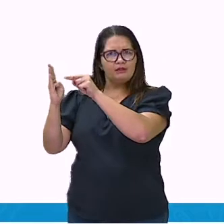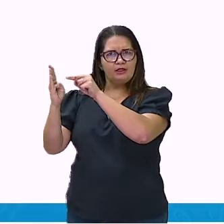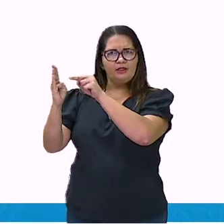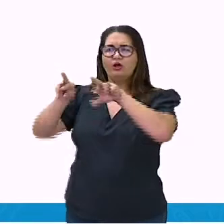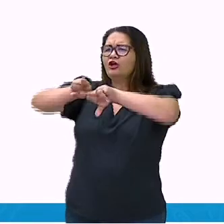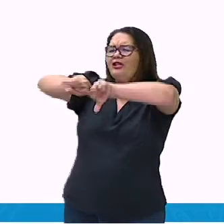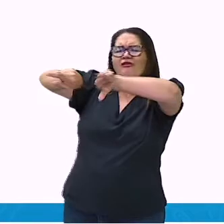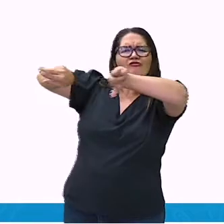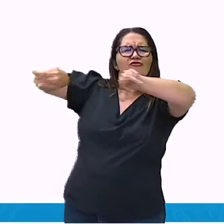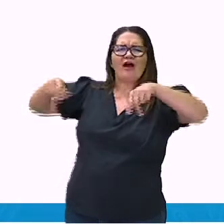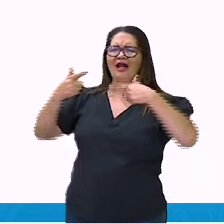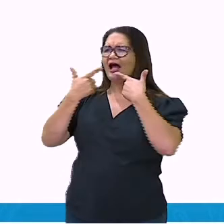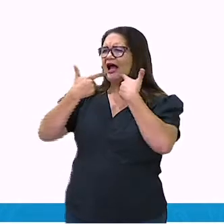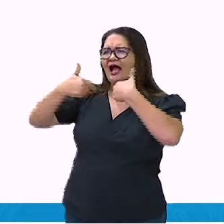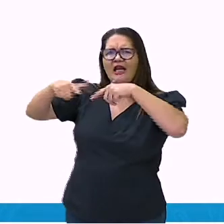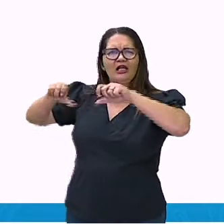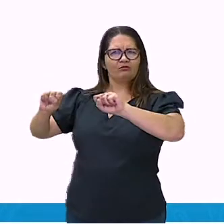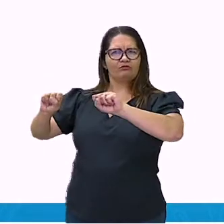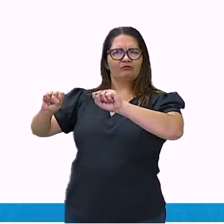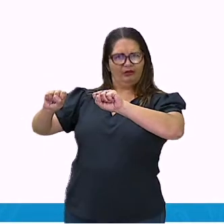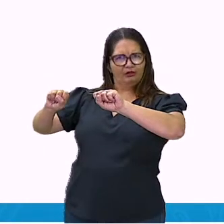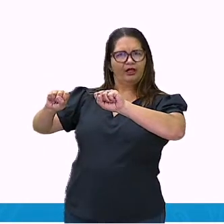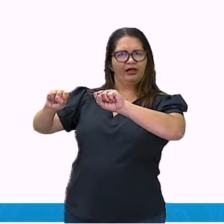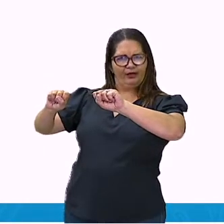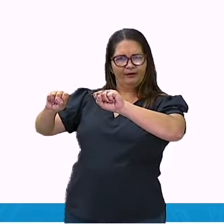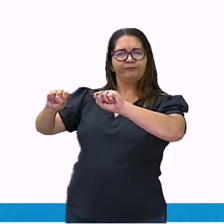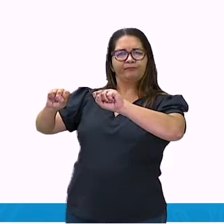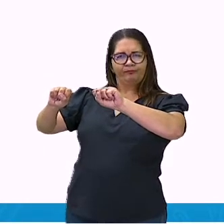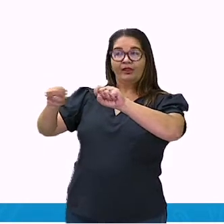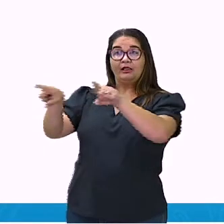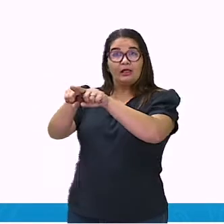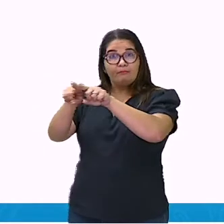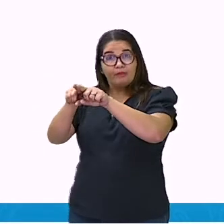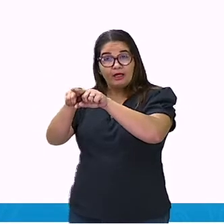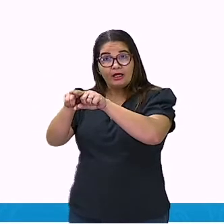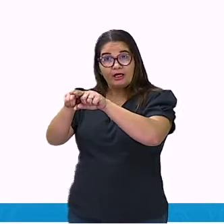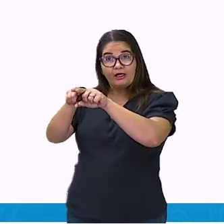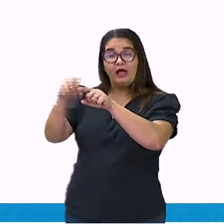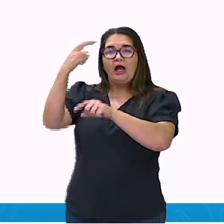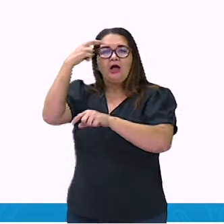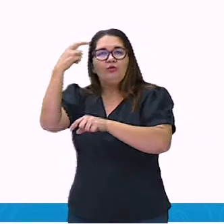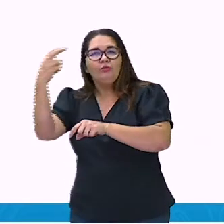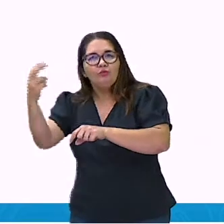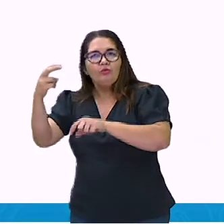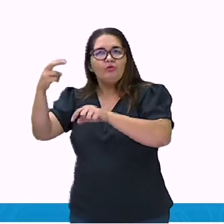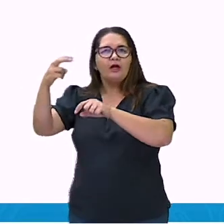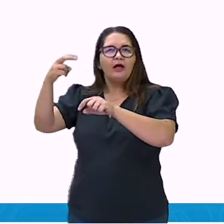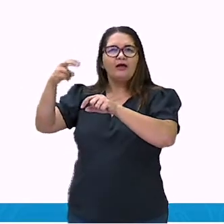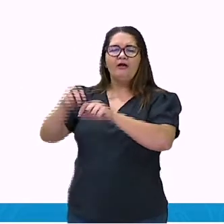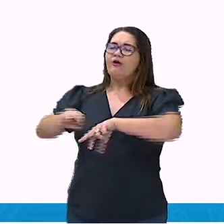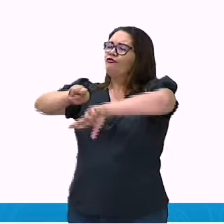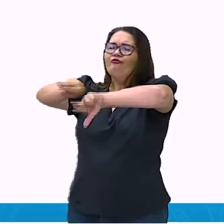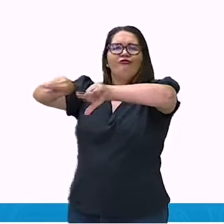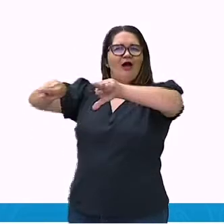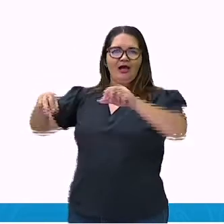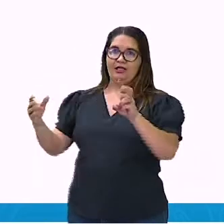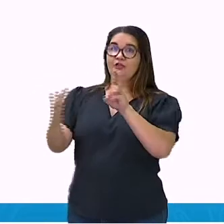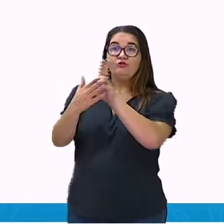e línguas. Isso no Brasil de 1500. Nós temos as